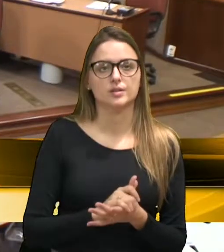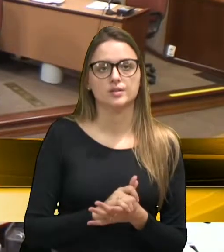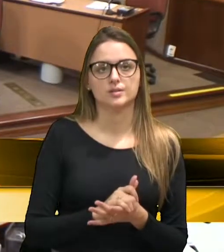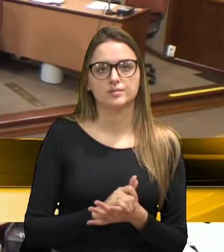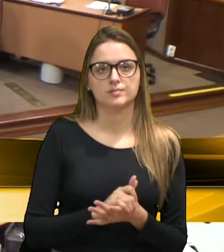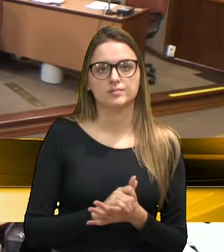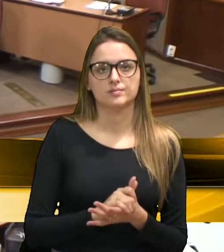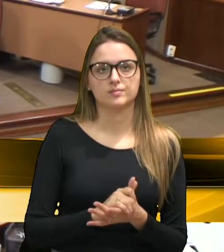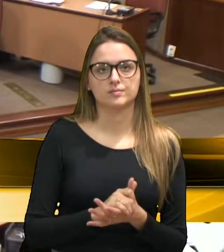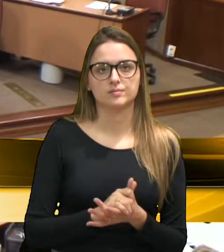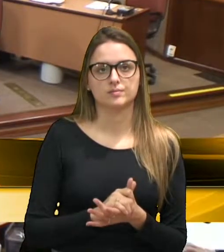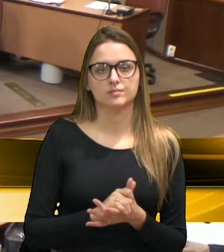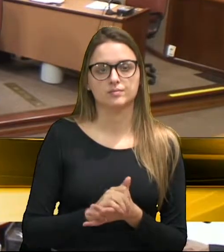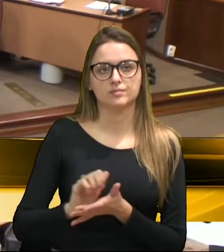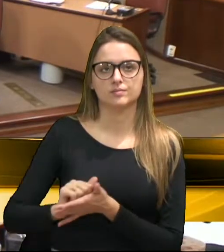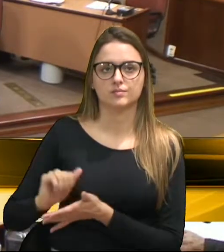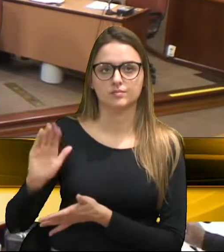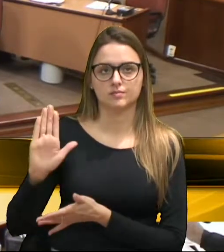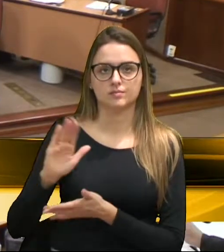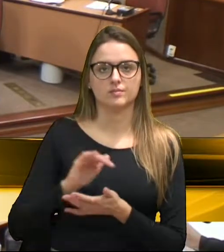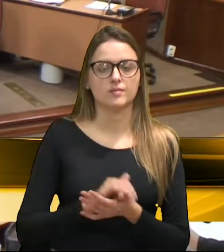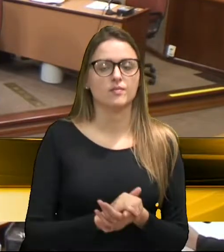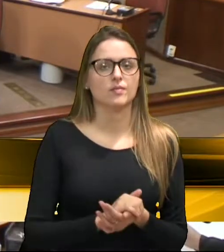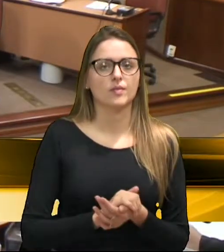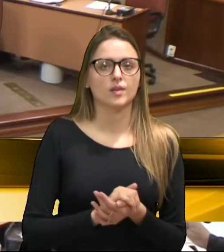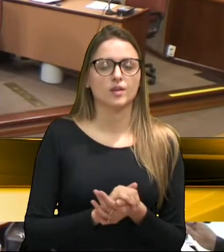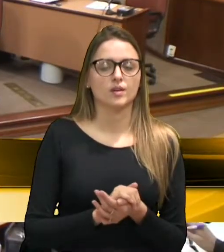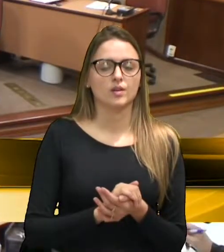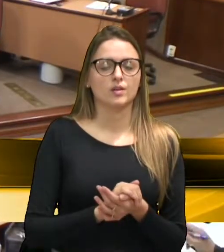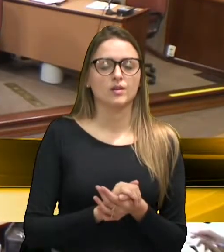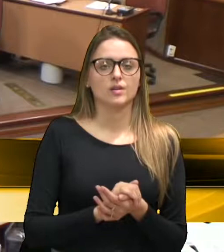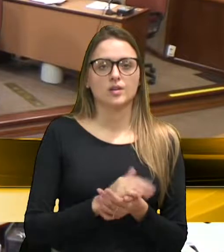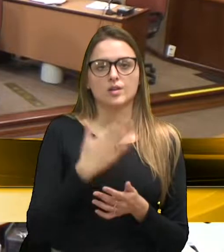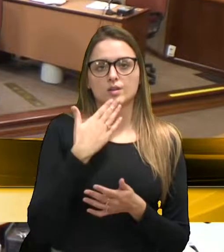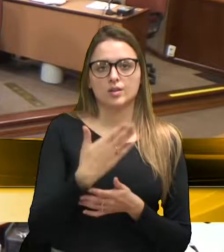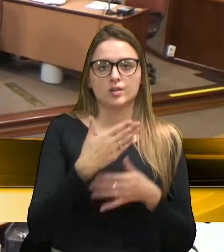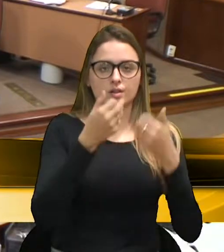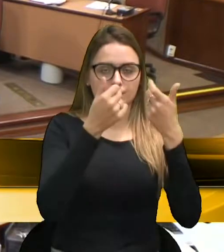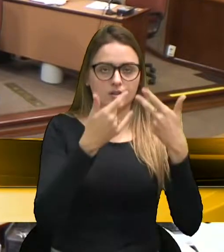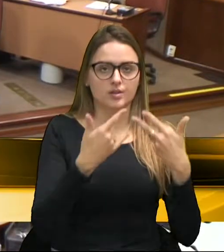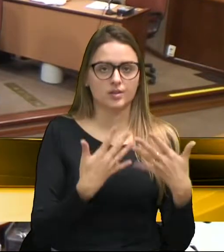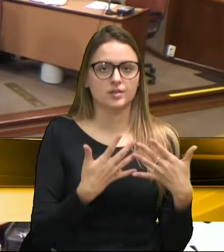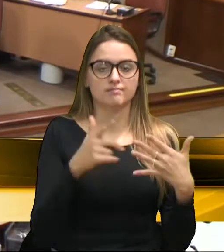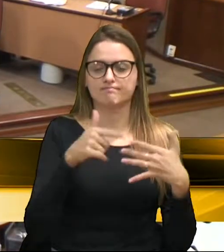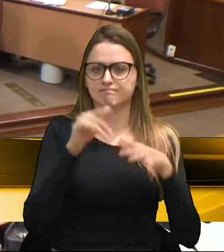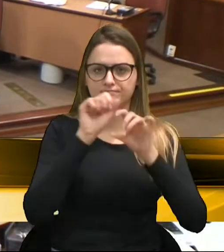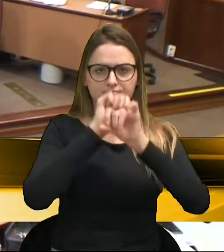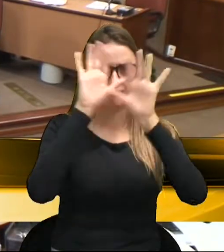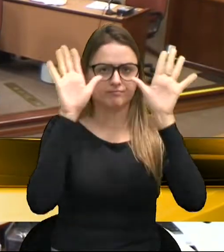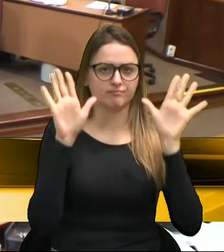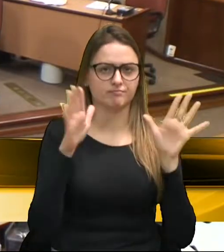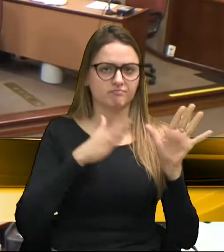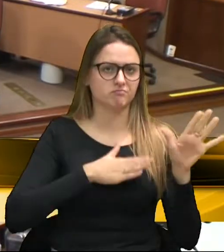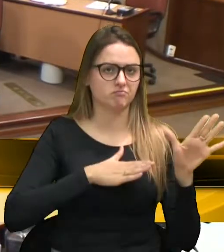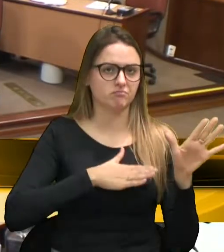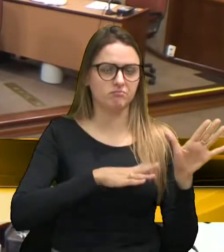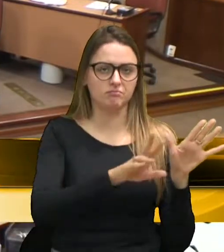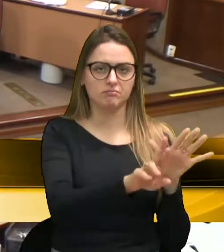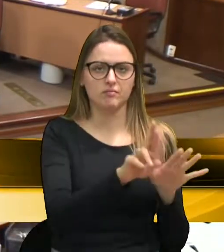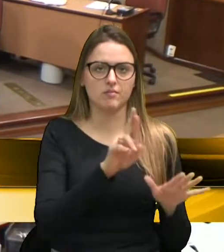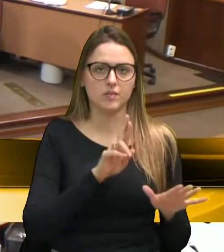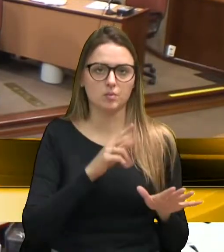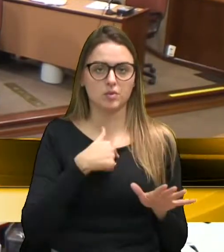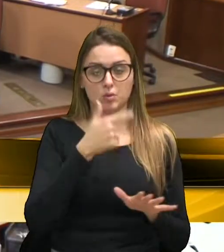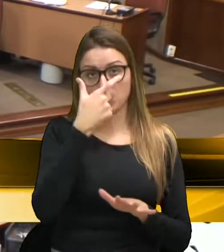parte, vereador. Já lhe concedo, vereador Périco. Esse pedido de informações é bem tranquilo de ser respondido, acredito,